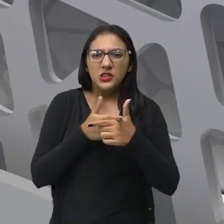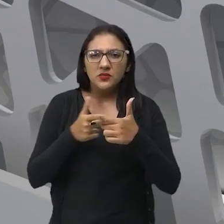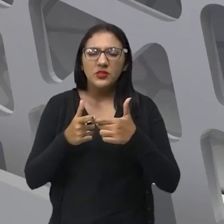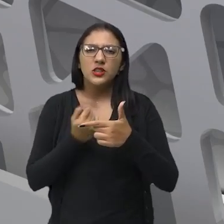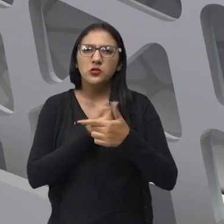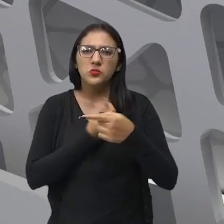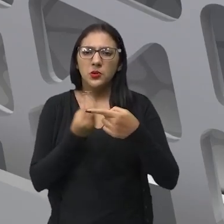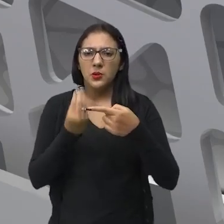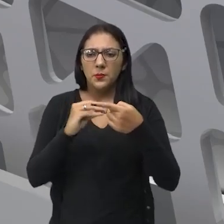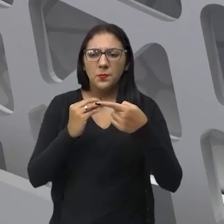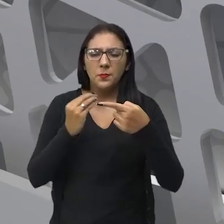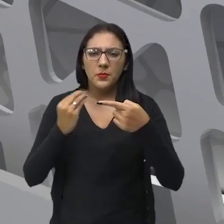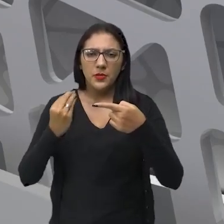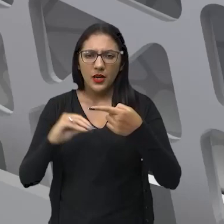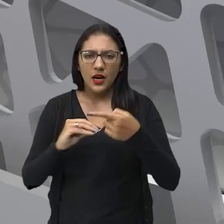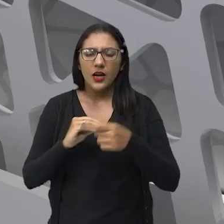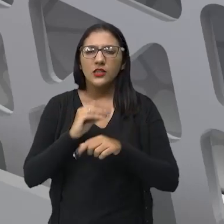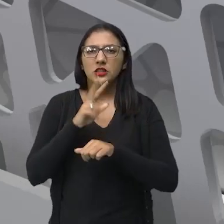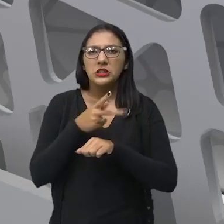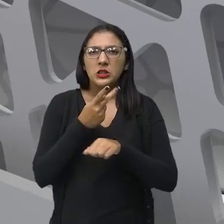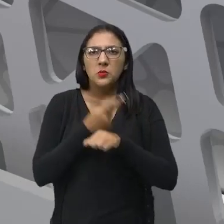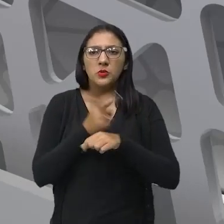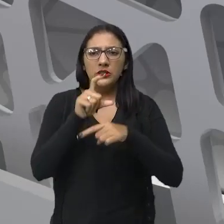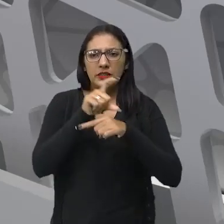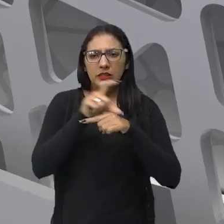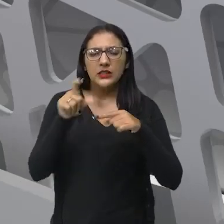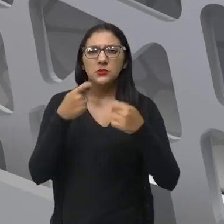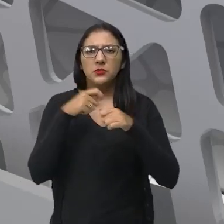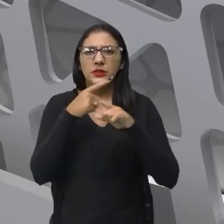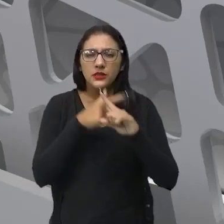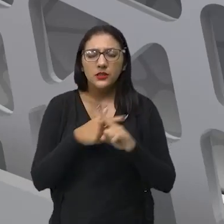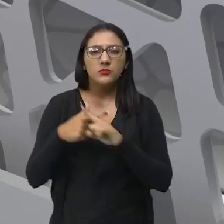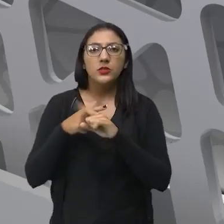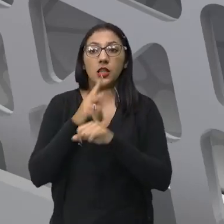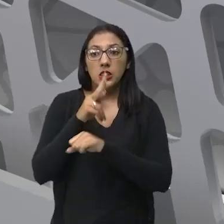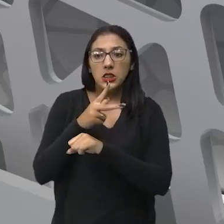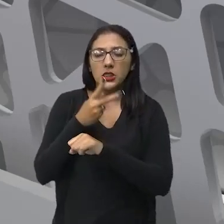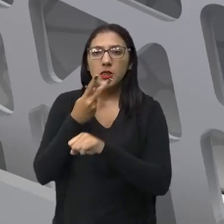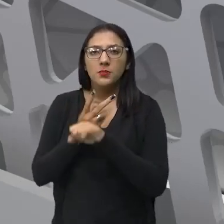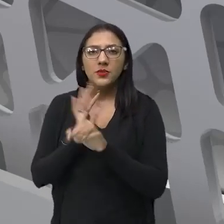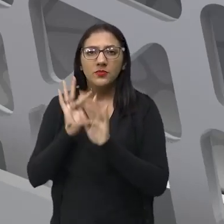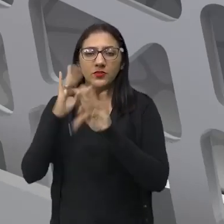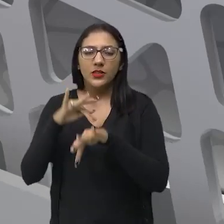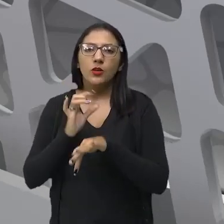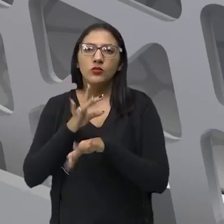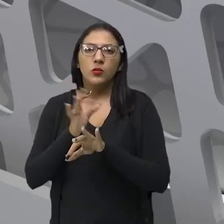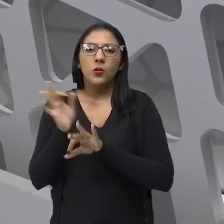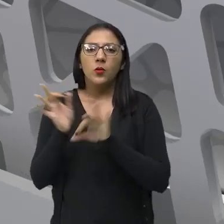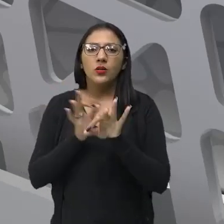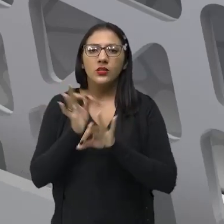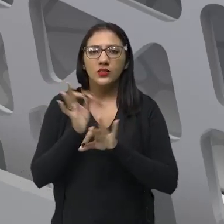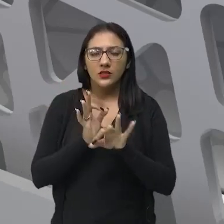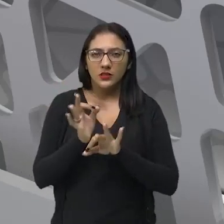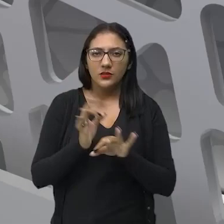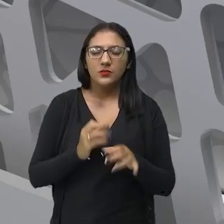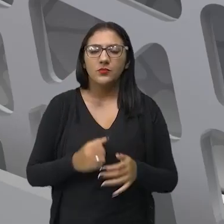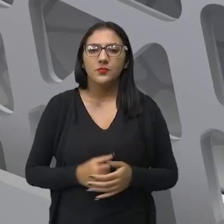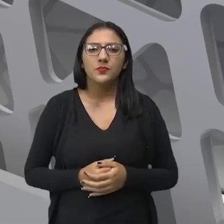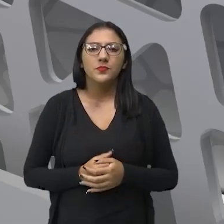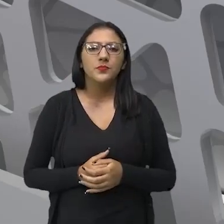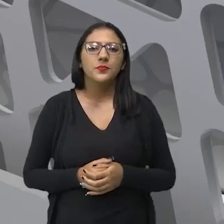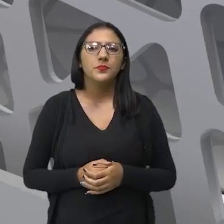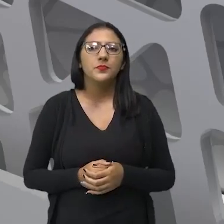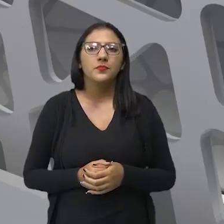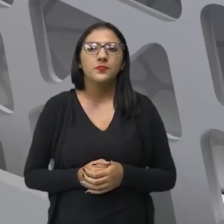com o denominador, depois o resultado multiplicar com o numerador e finalmente no final realizar ali a operação dos numeradores, tá